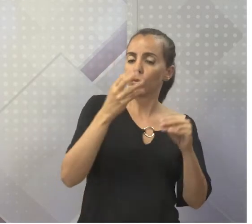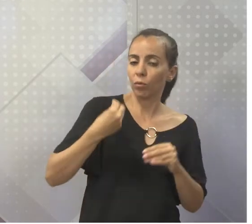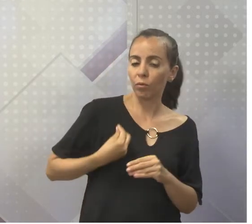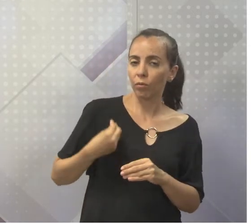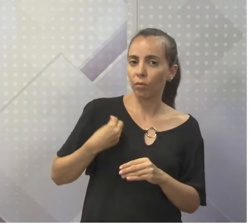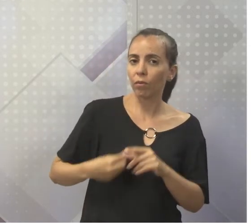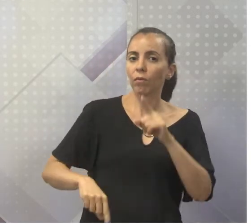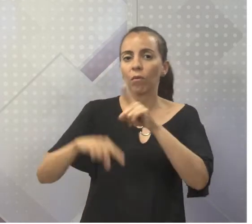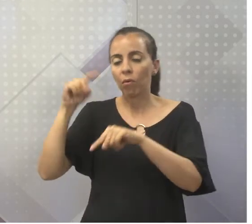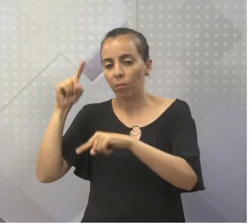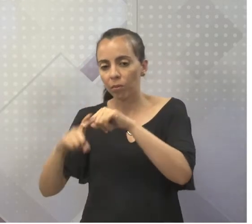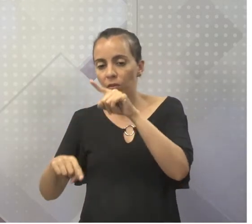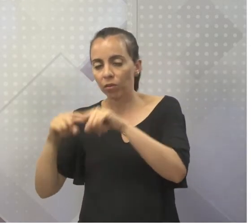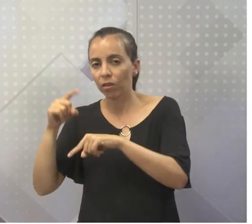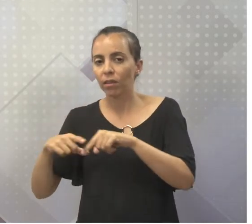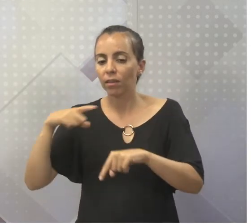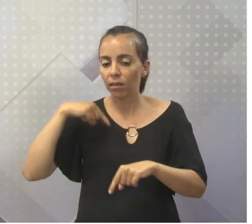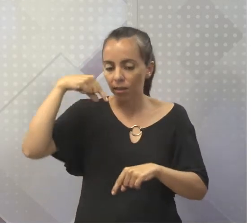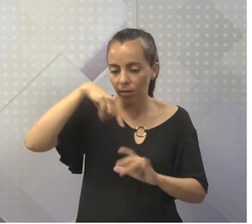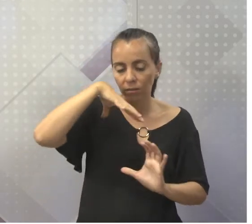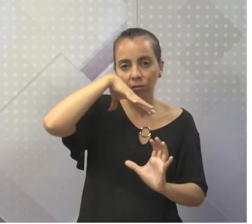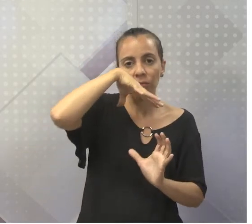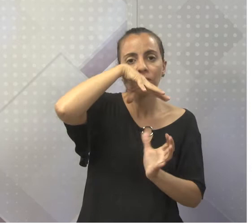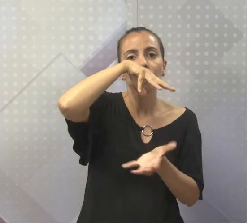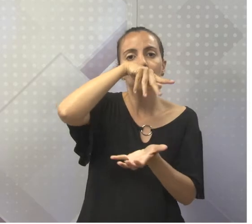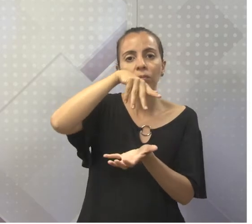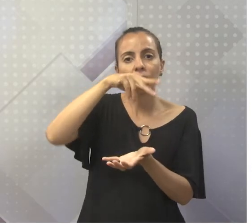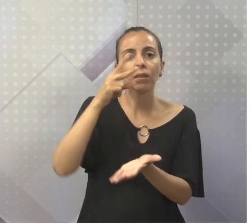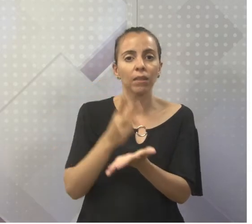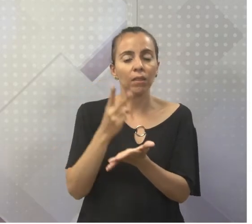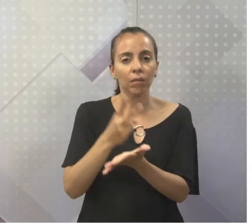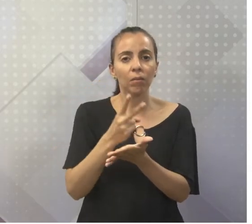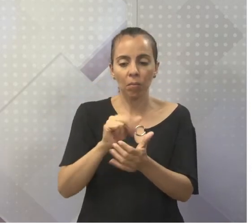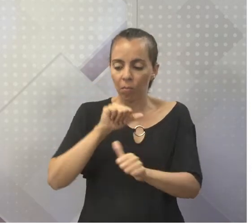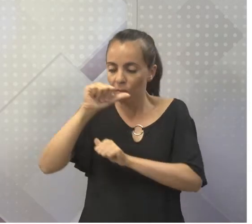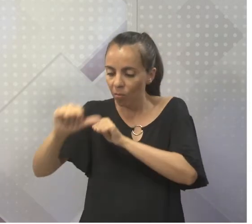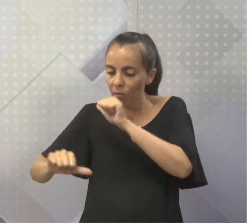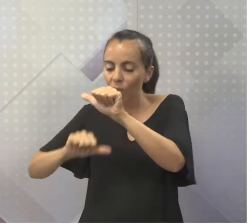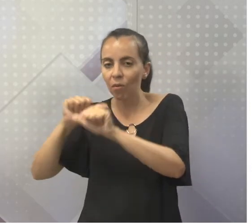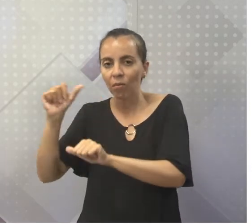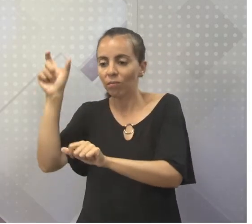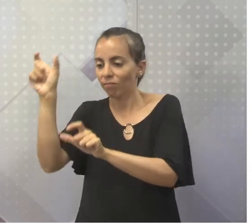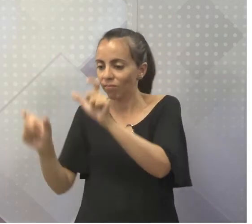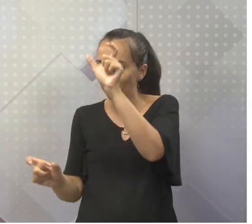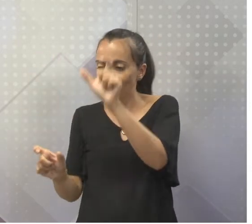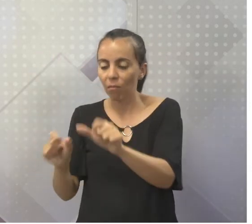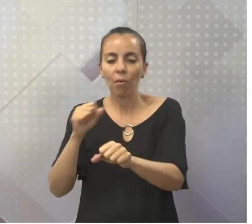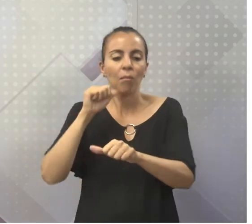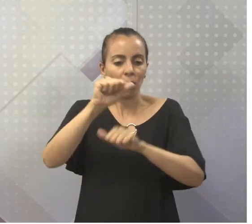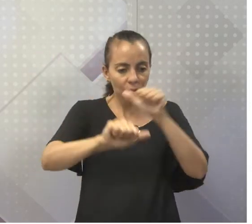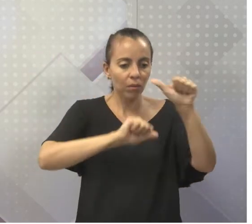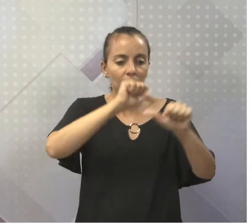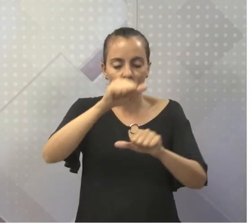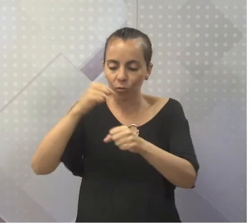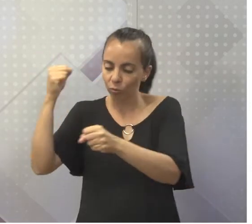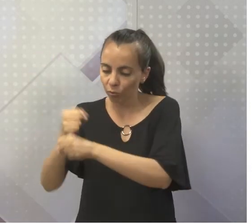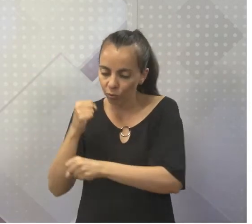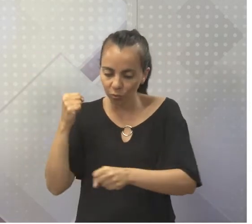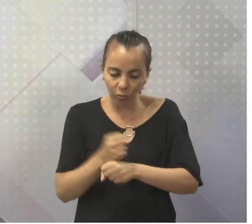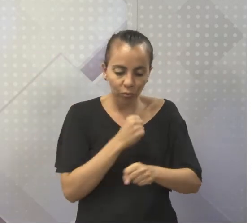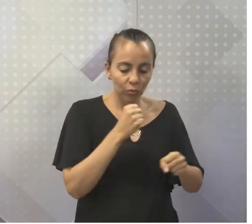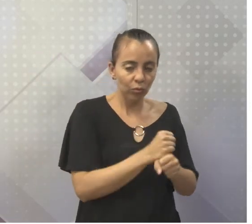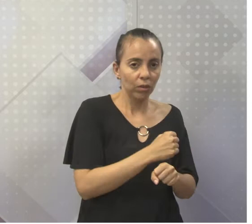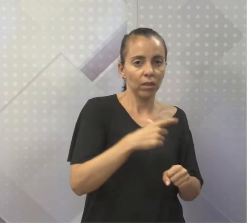vivos e objetos pertencentes no planeta Terra é constantemente alterado pela ação do homem é o meio de onde seres